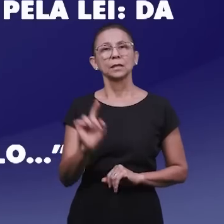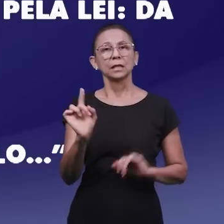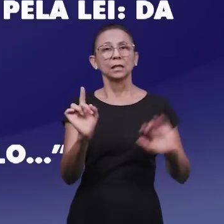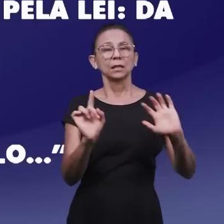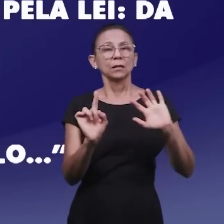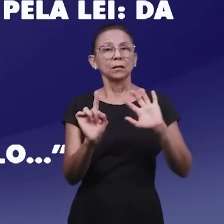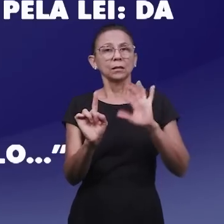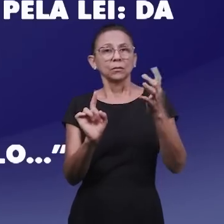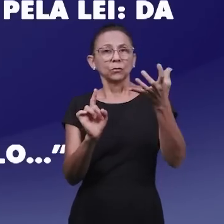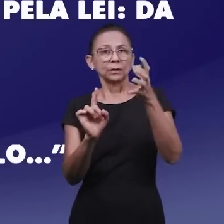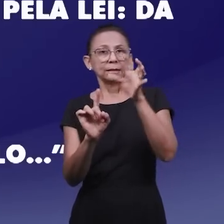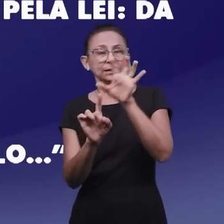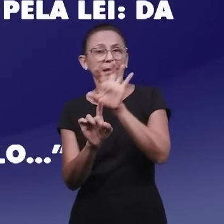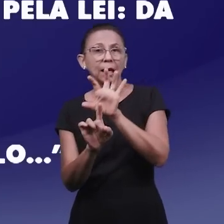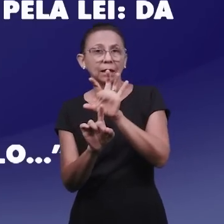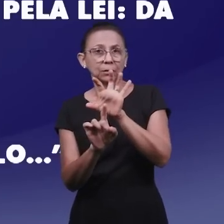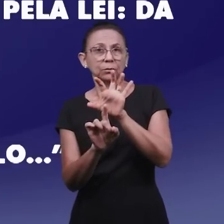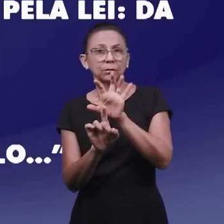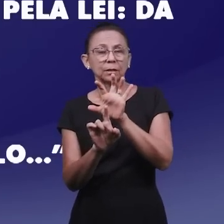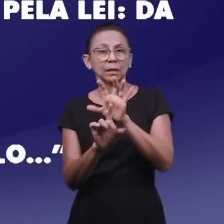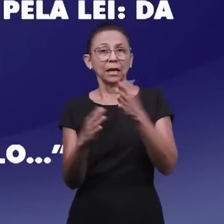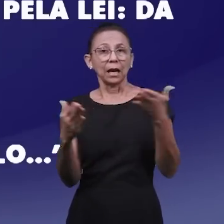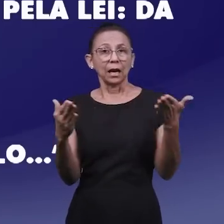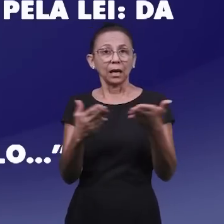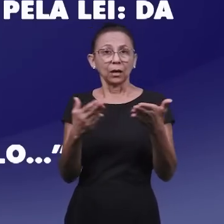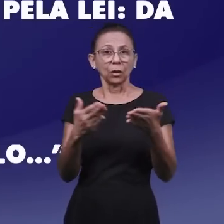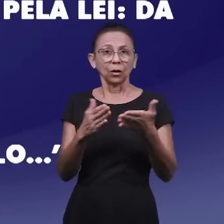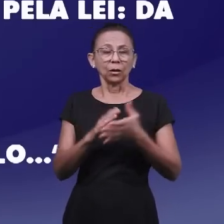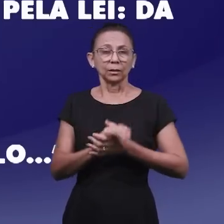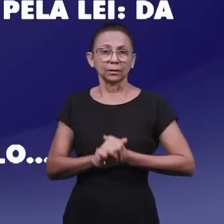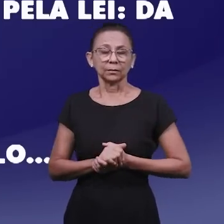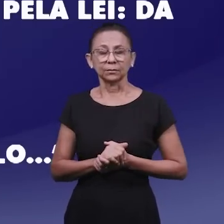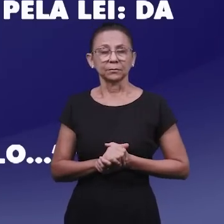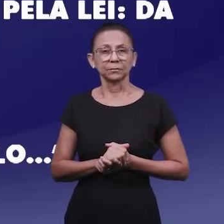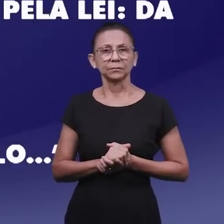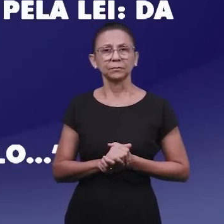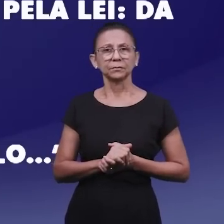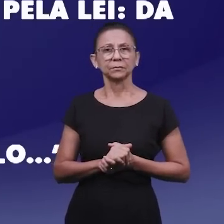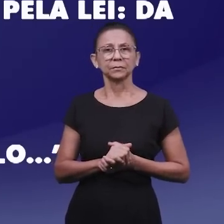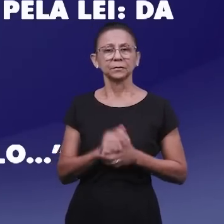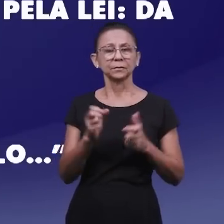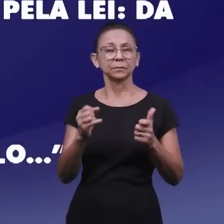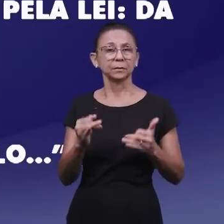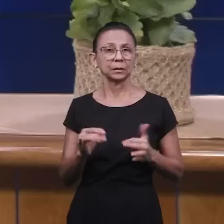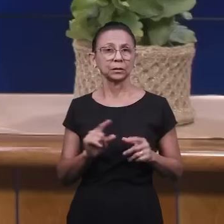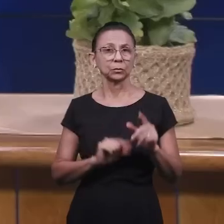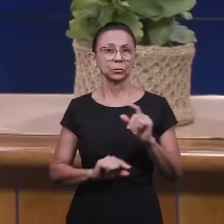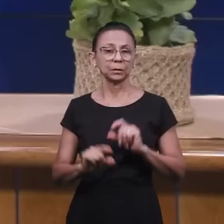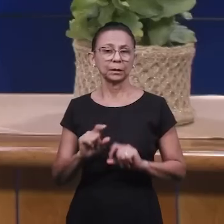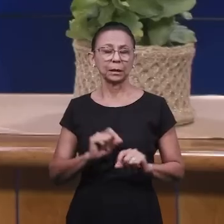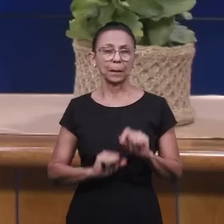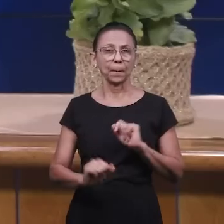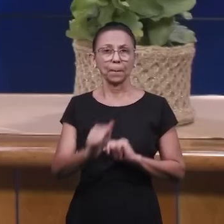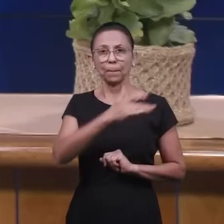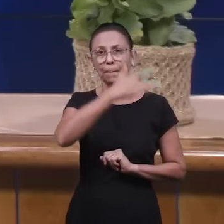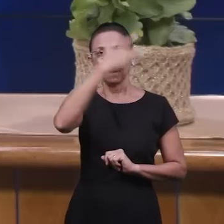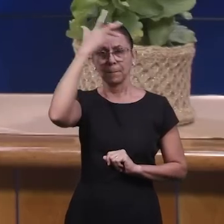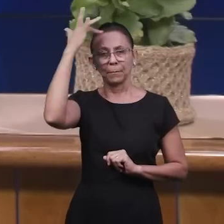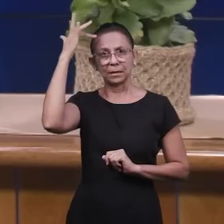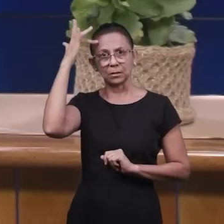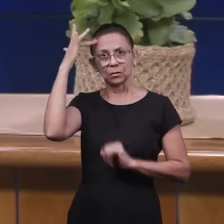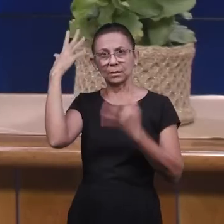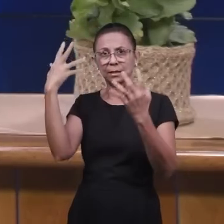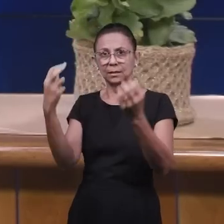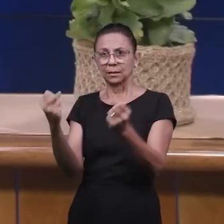quê? Tornou-lhes a voltar ao último estado. São as pessoas que não permanecem, que deixam